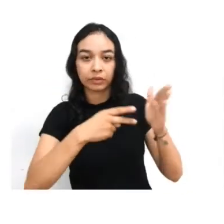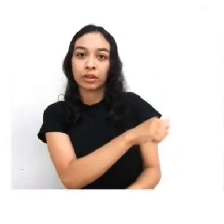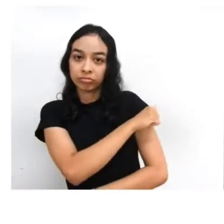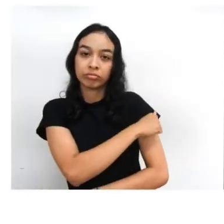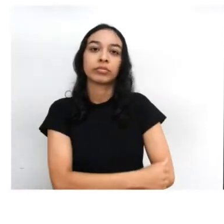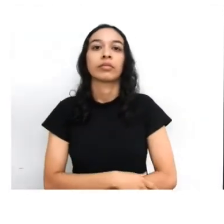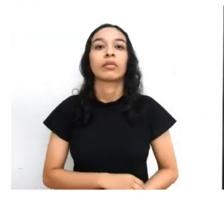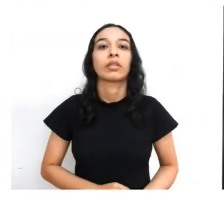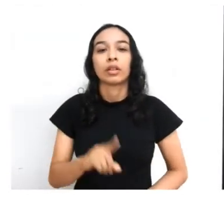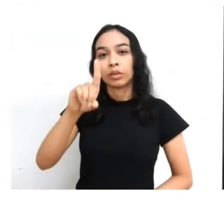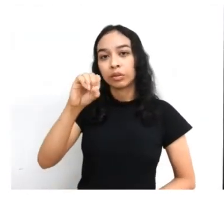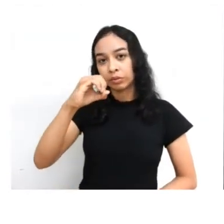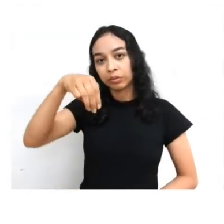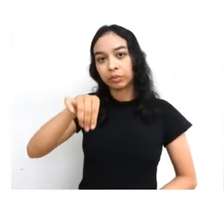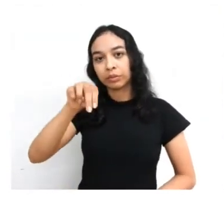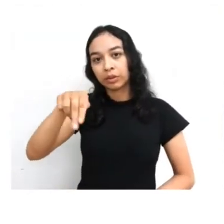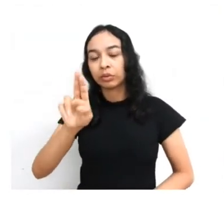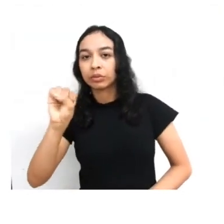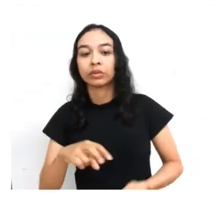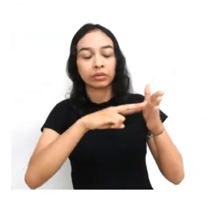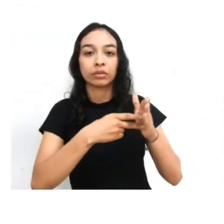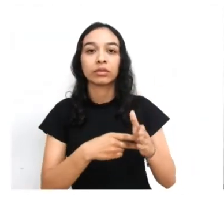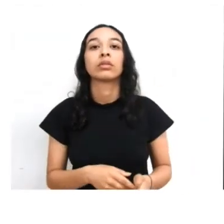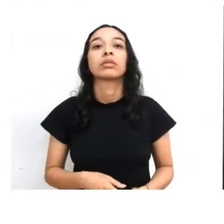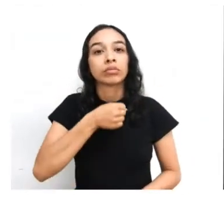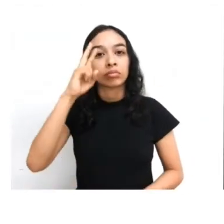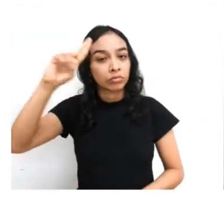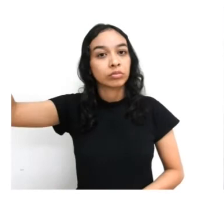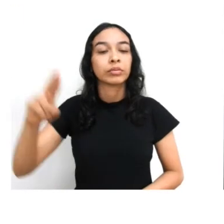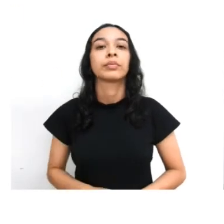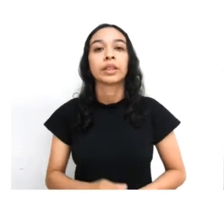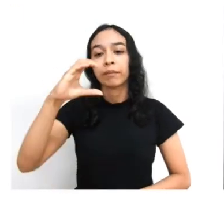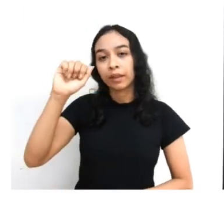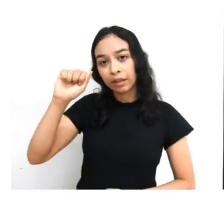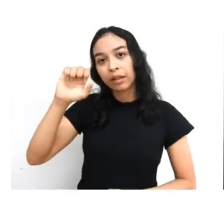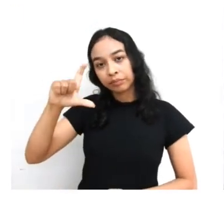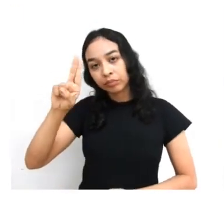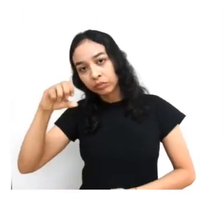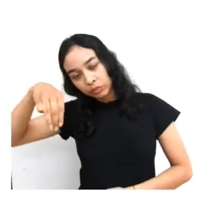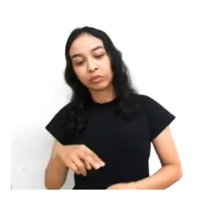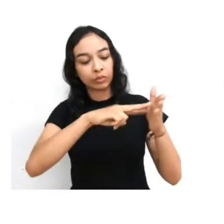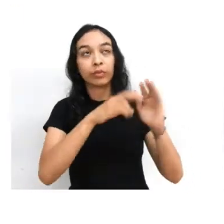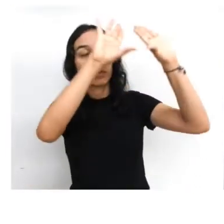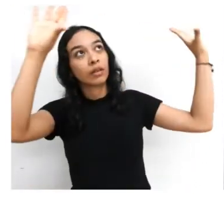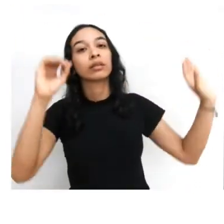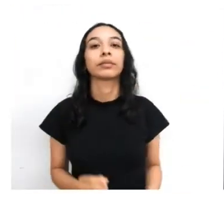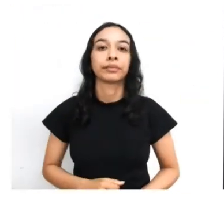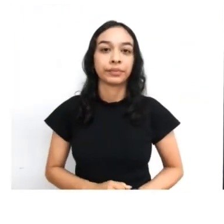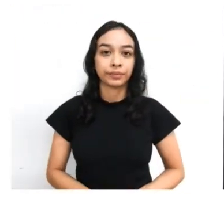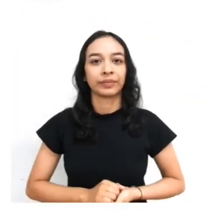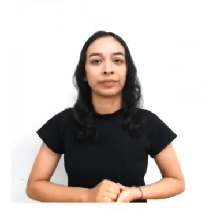aluna, dominus significa senhor e caelum significa céu.